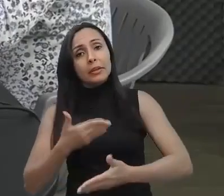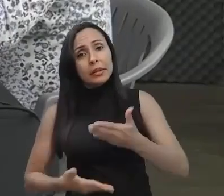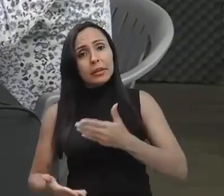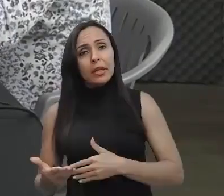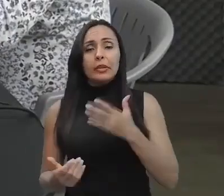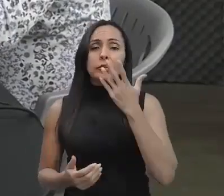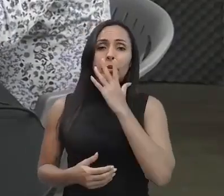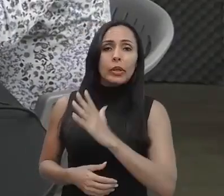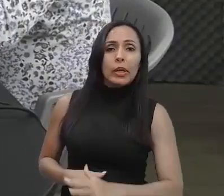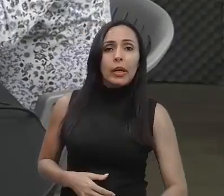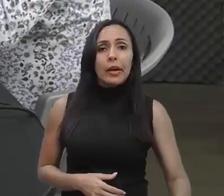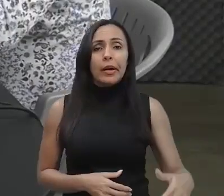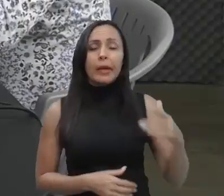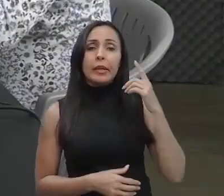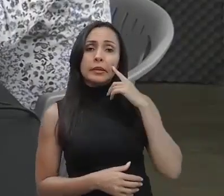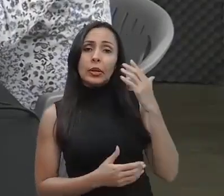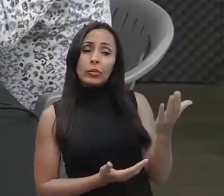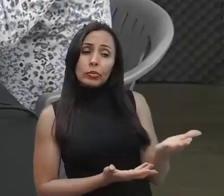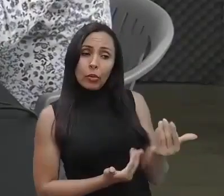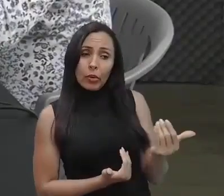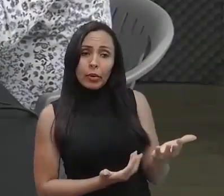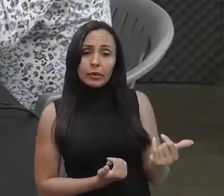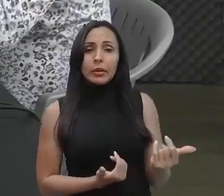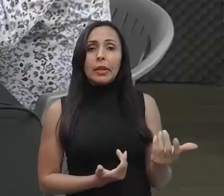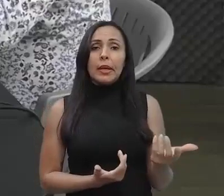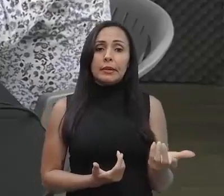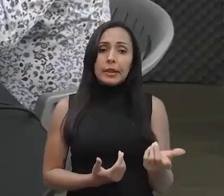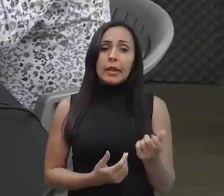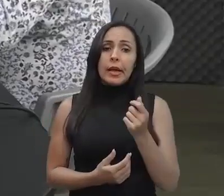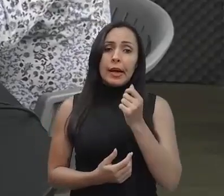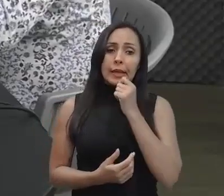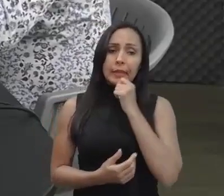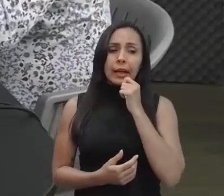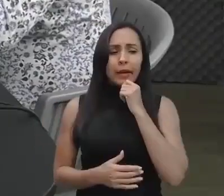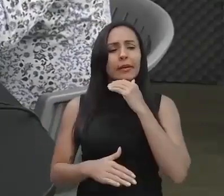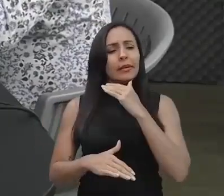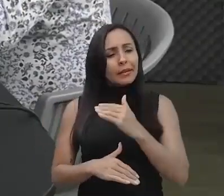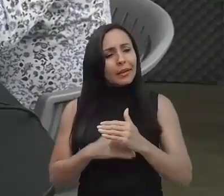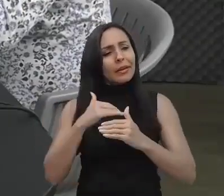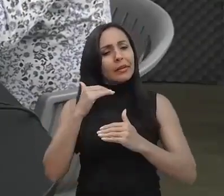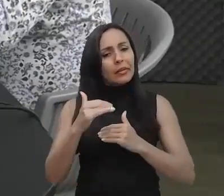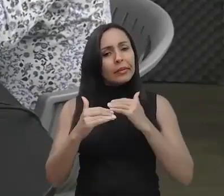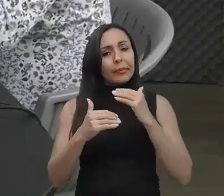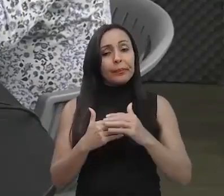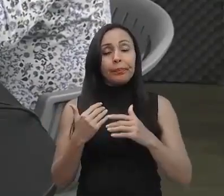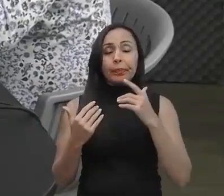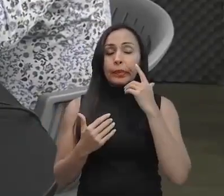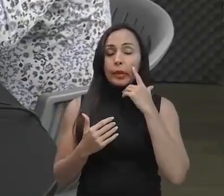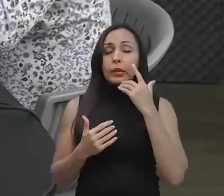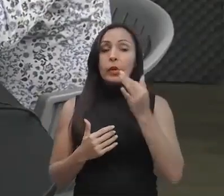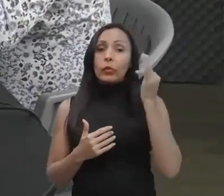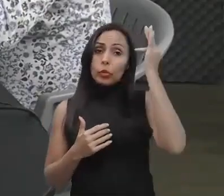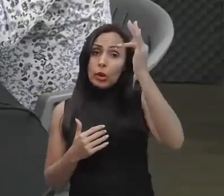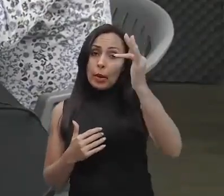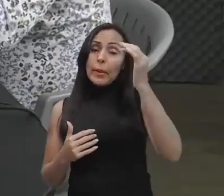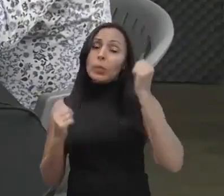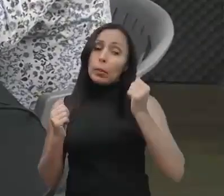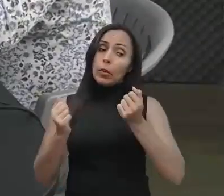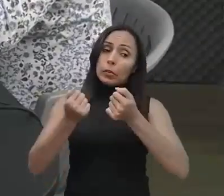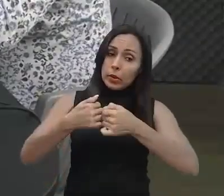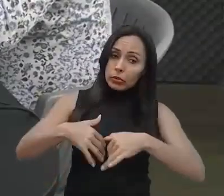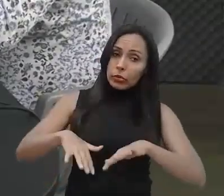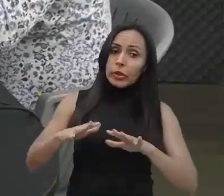sabe gente que que ainda está em formação não tem noção que aquilo futuramente pode prejudicar eles mas tem muita gente